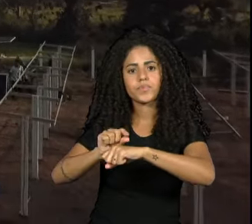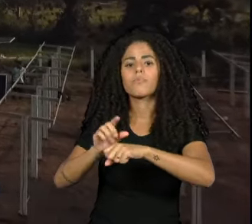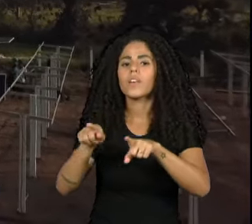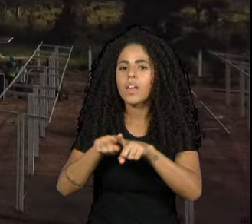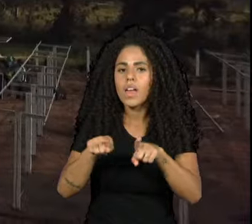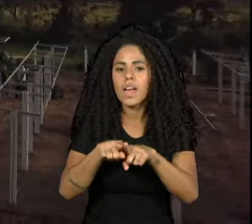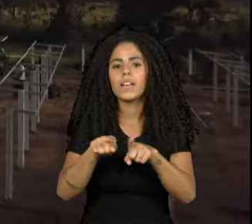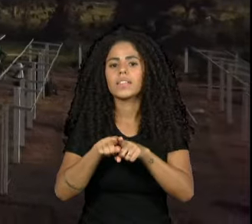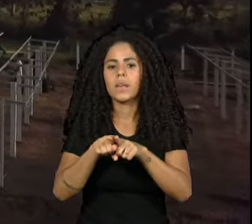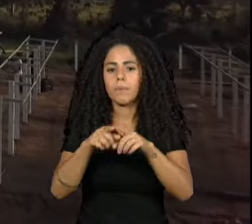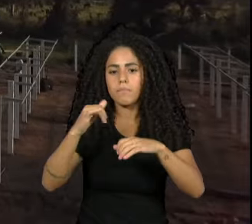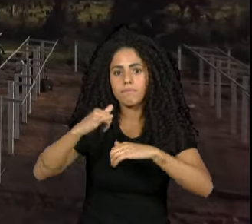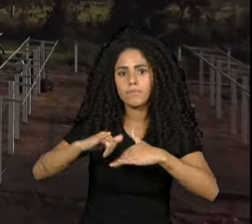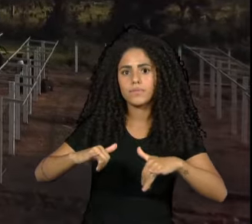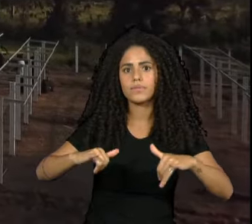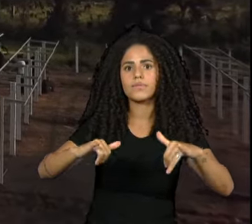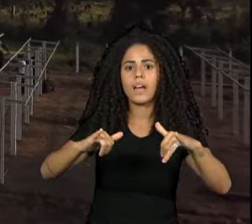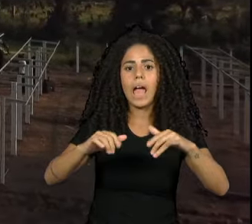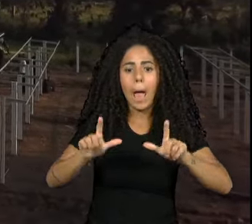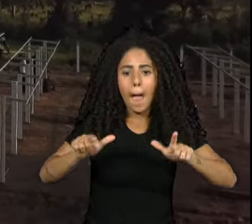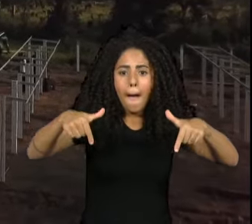solar fotovoltaica na região.